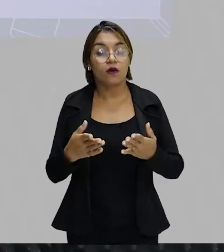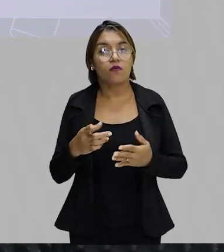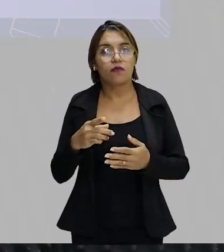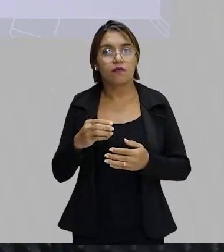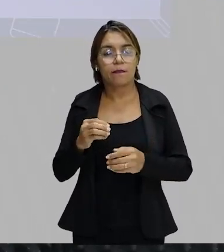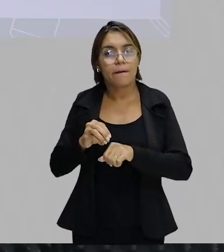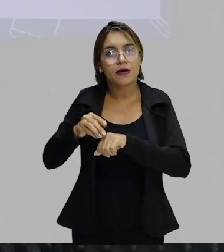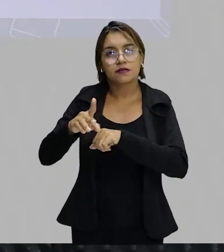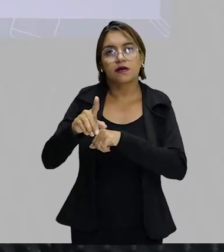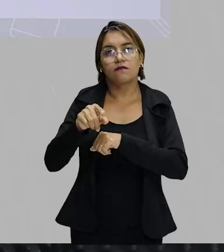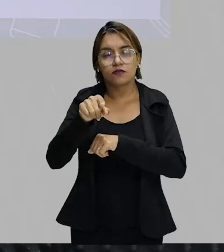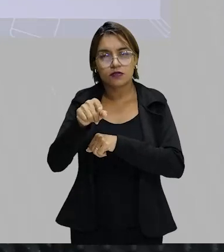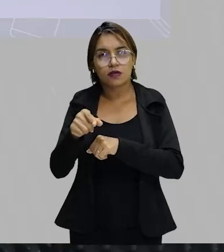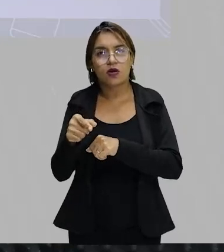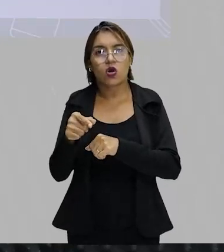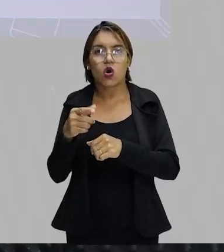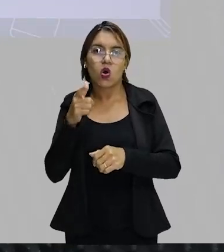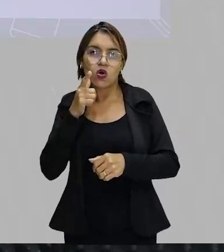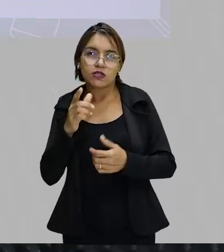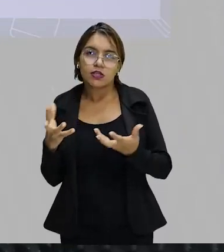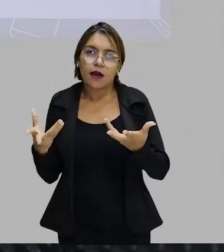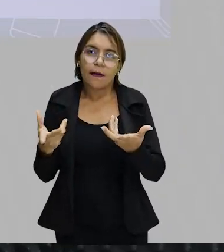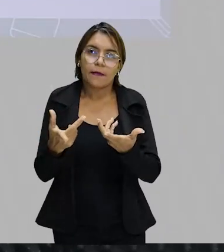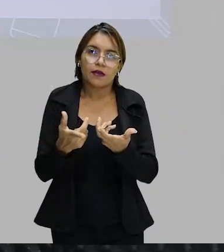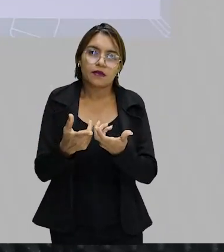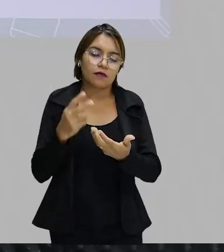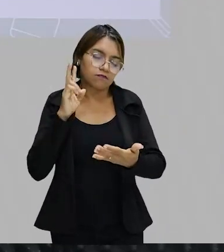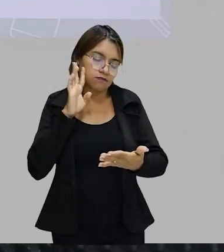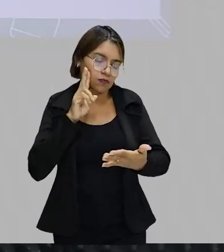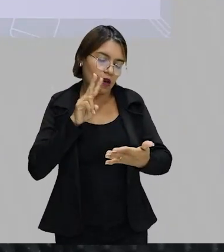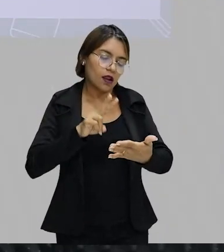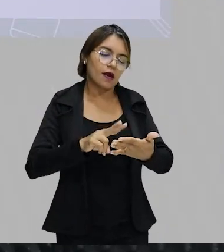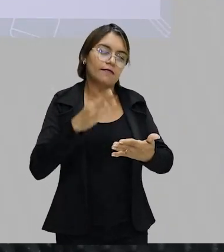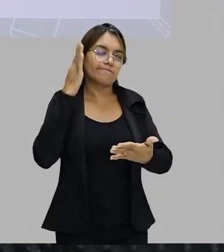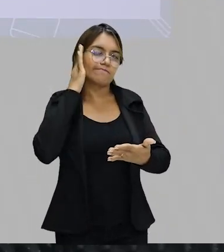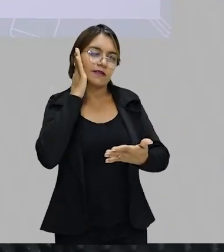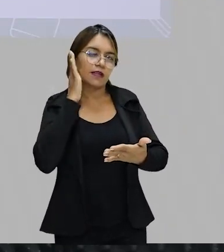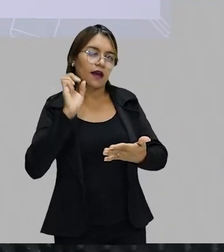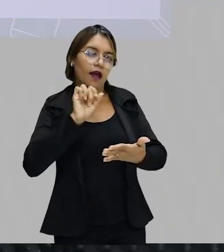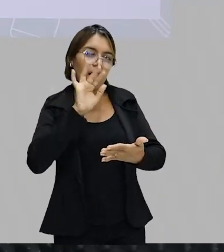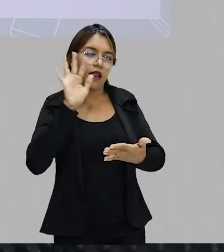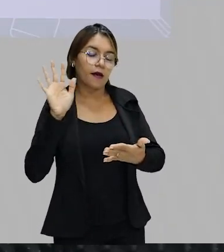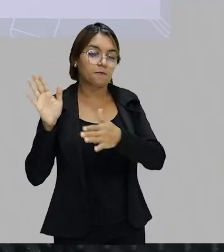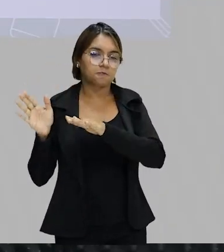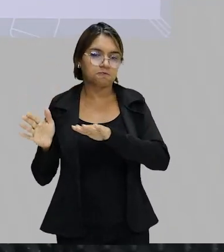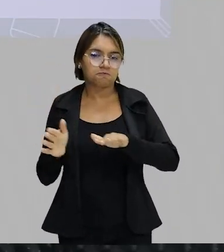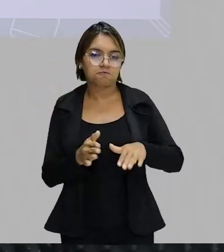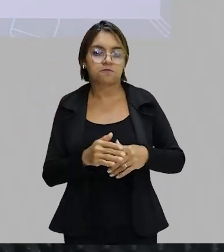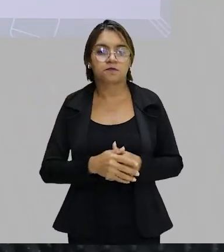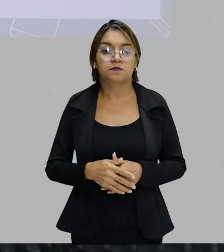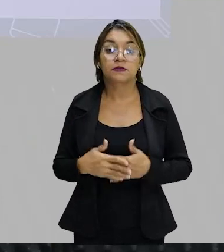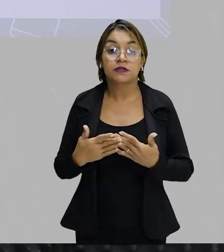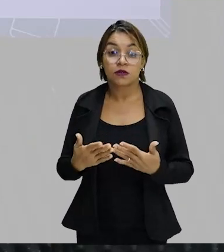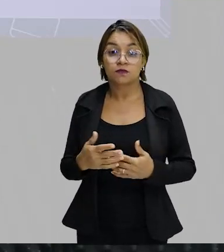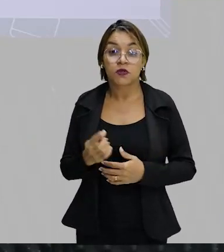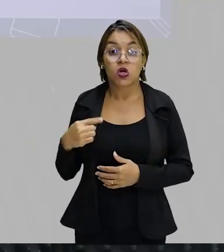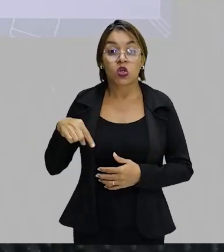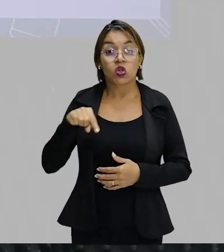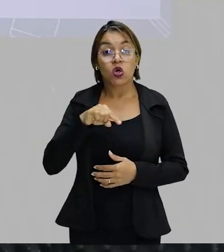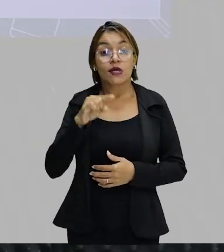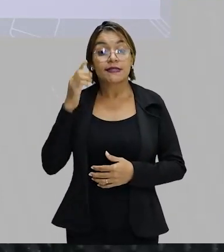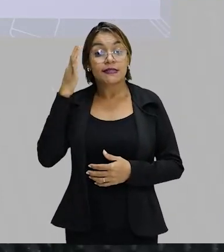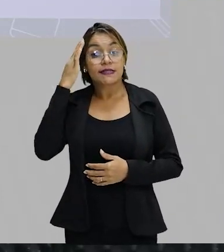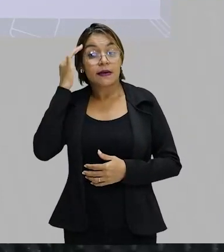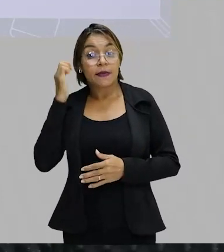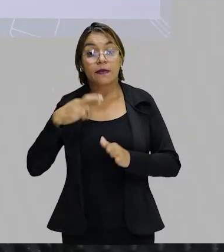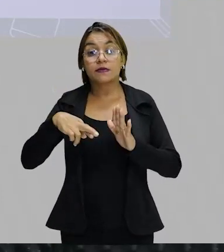agora vamos habilmente mexer com esta regra. Vamos lá. Segundo o que sabemos, qual seria a